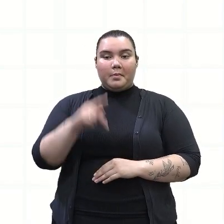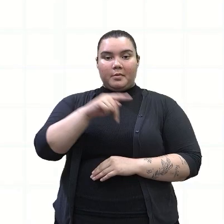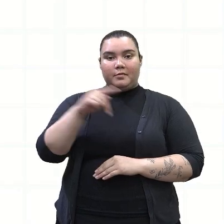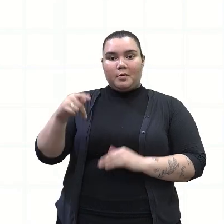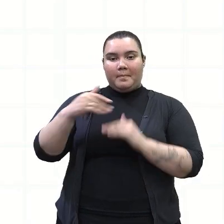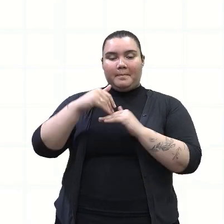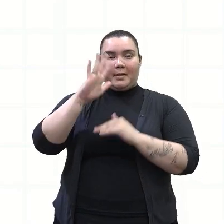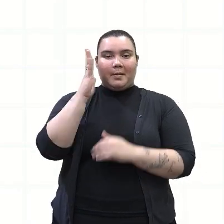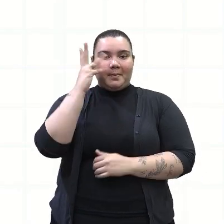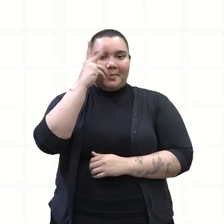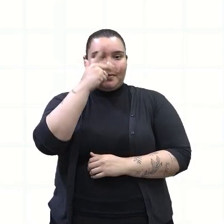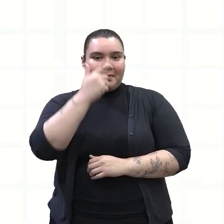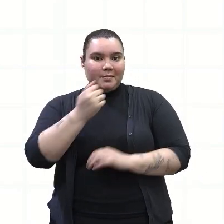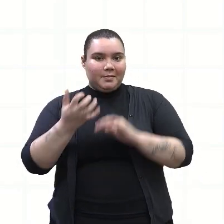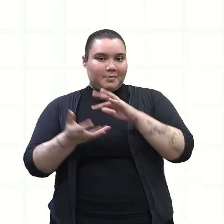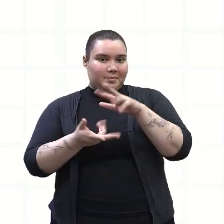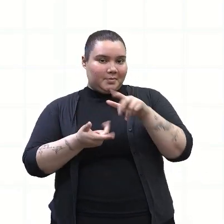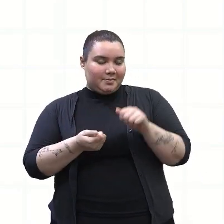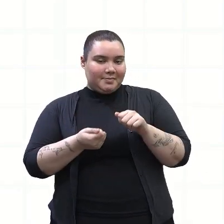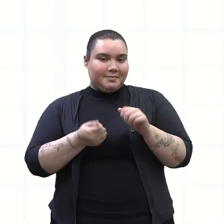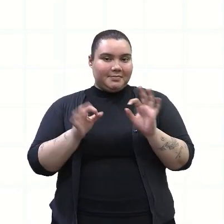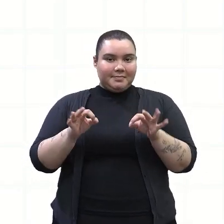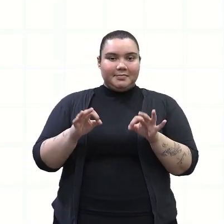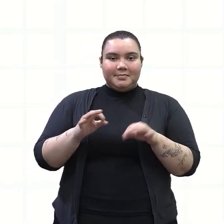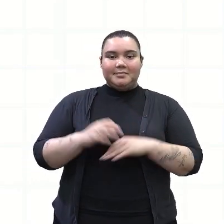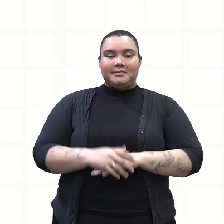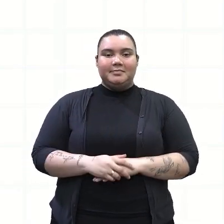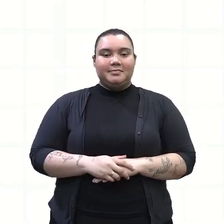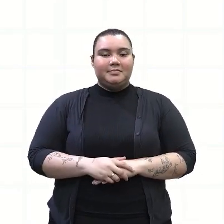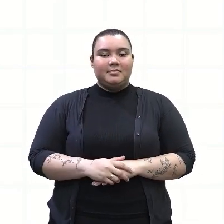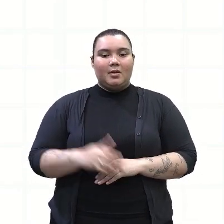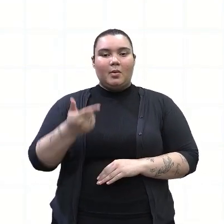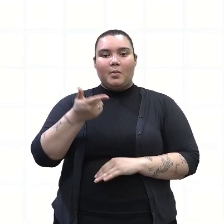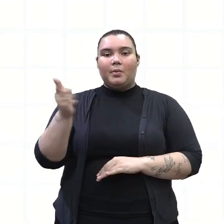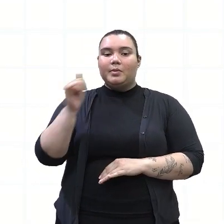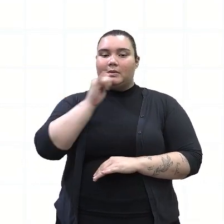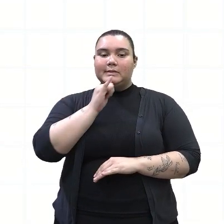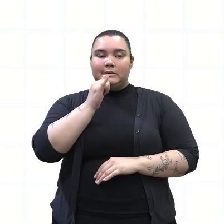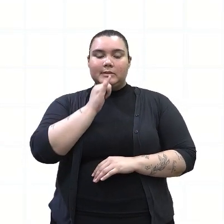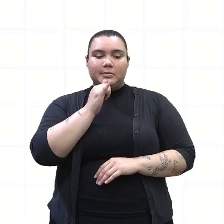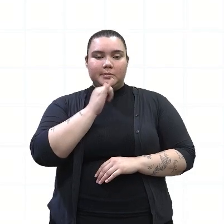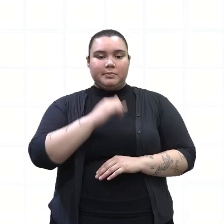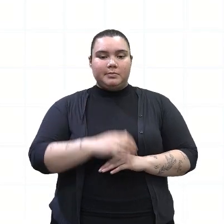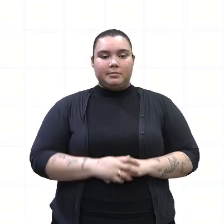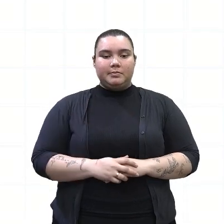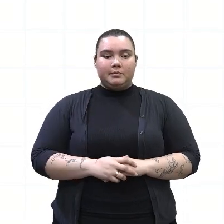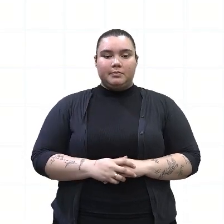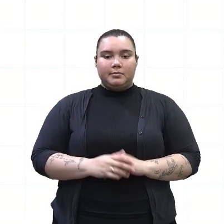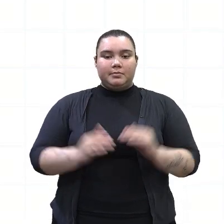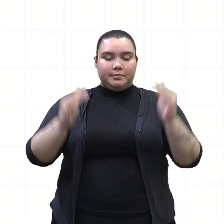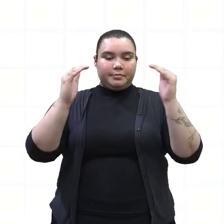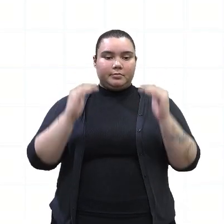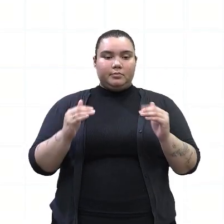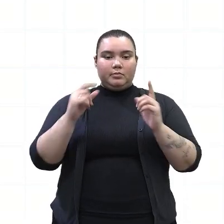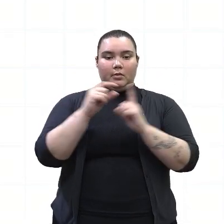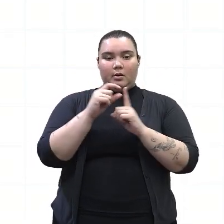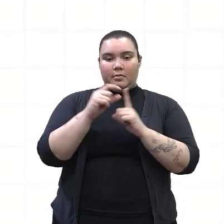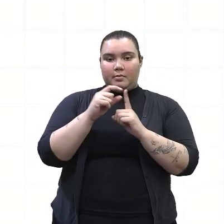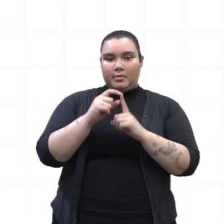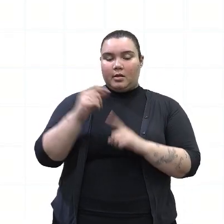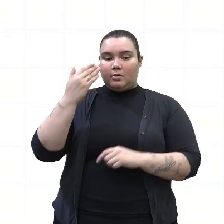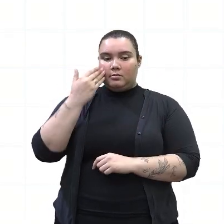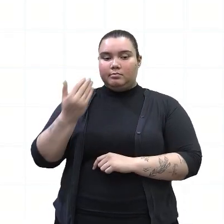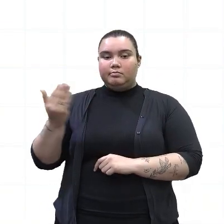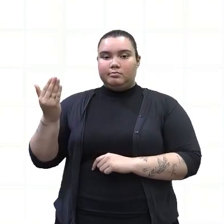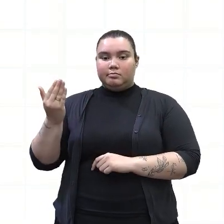é Teacher Cláudia, ok? Vamos ver mais alguns exemplos? Expensive, the most